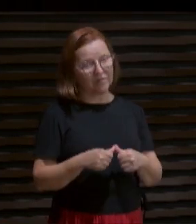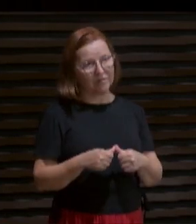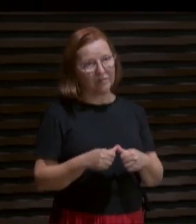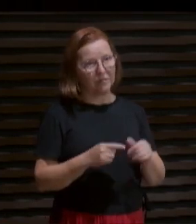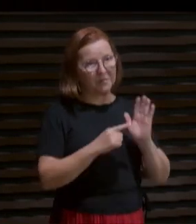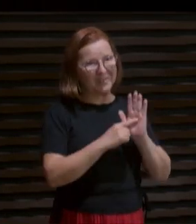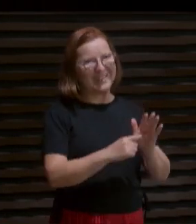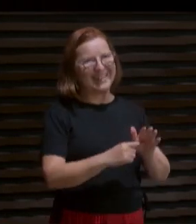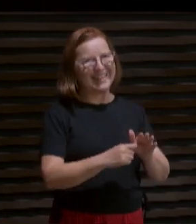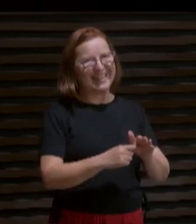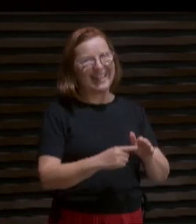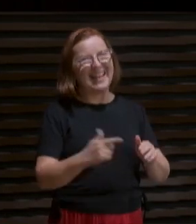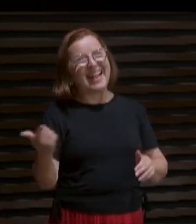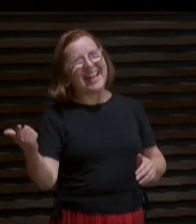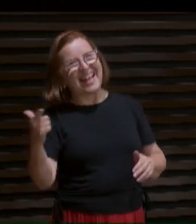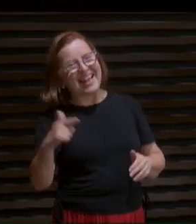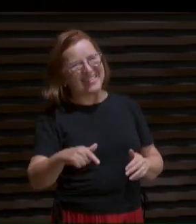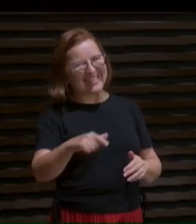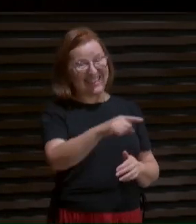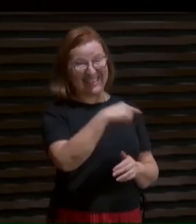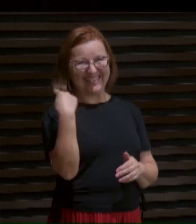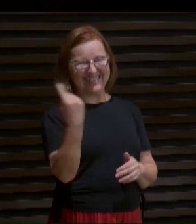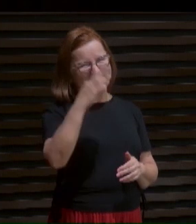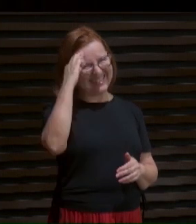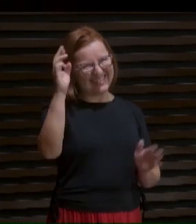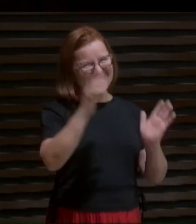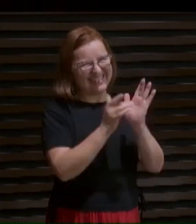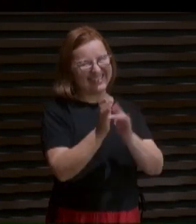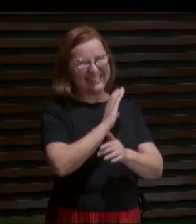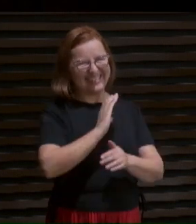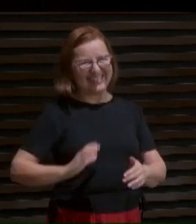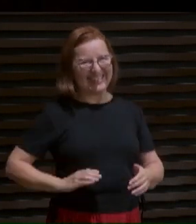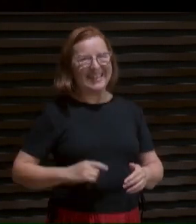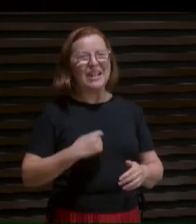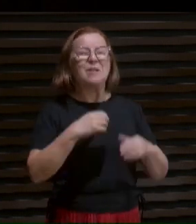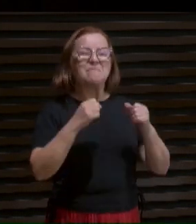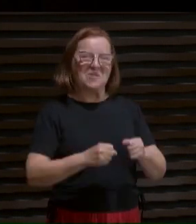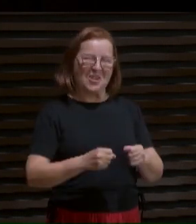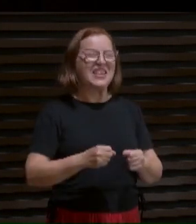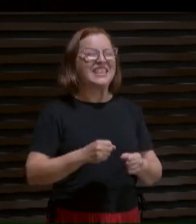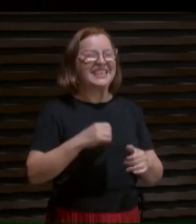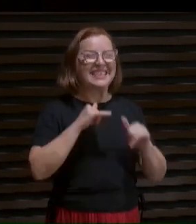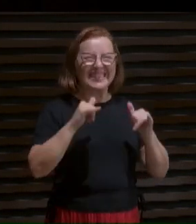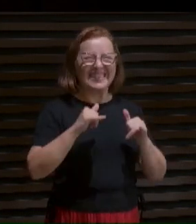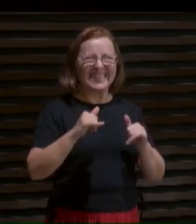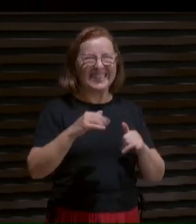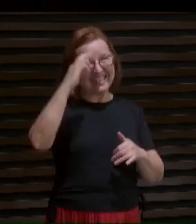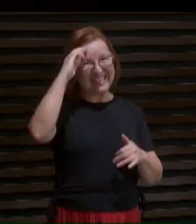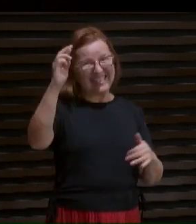a vinda de nosso Senhor Jesus Cristo. E eu posso dizer: Maranata, Senhor